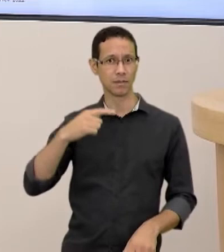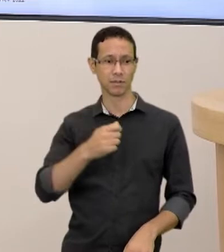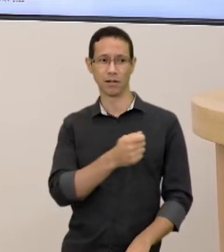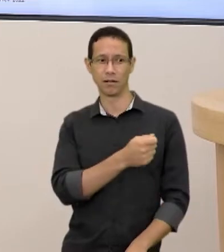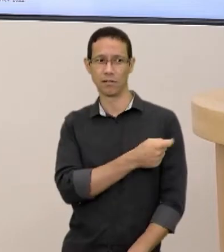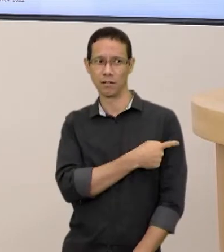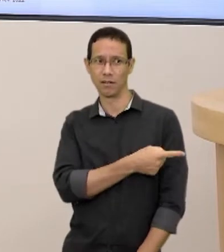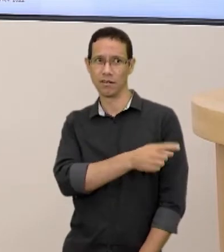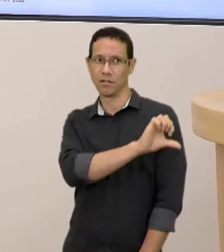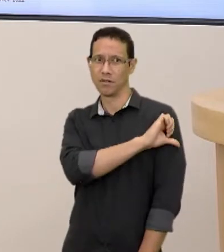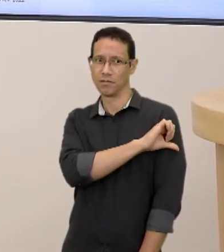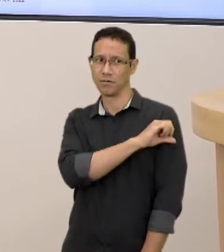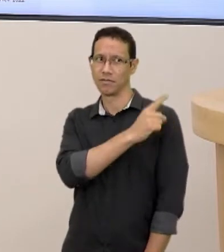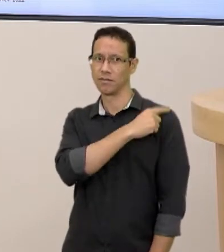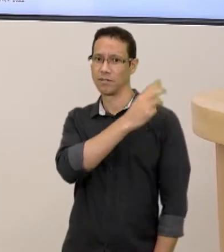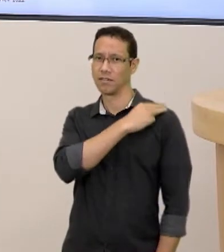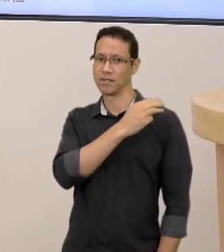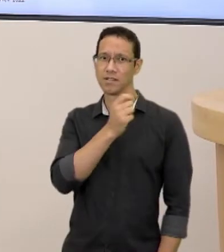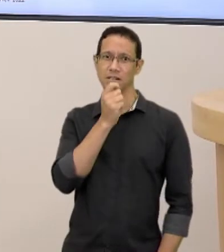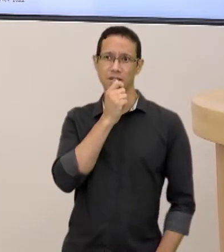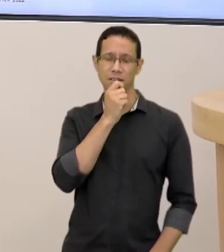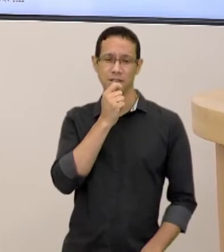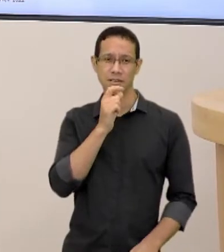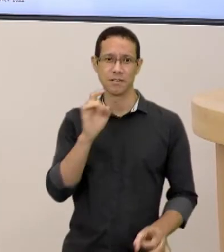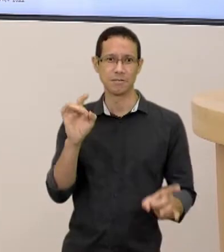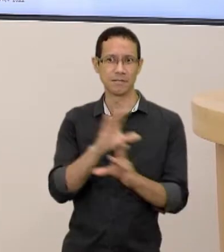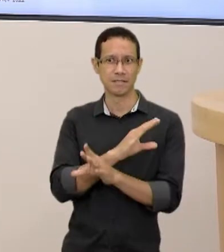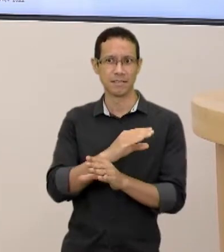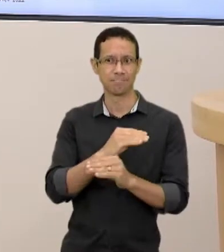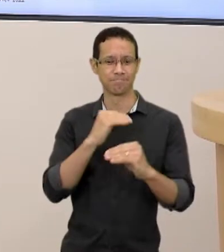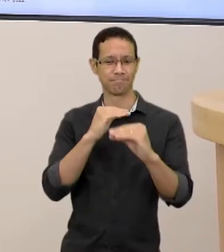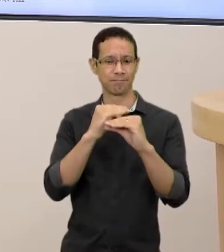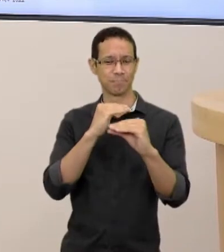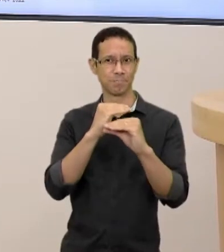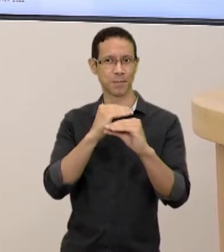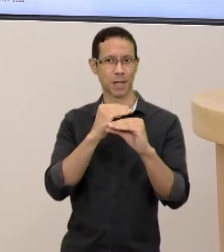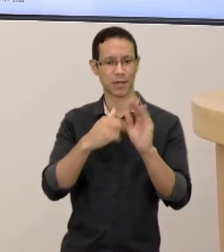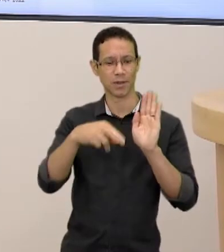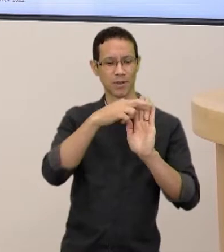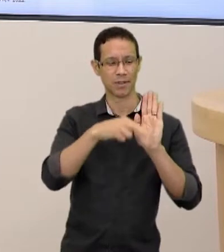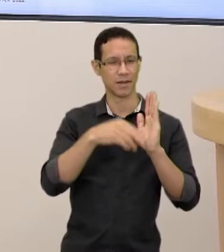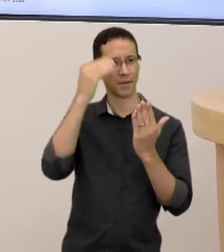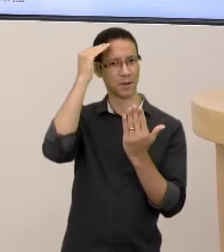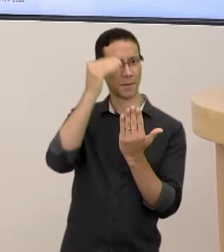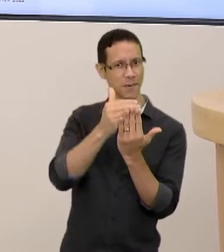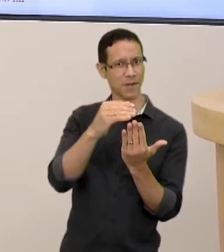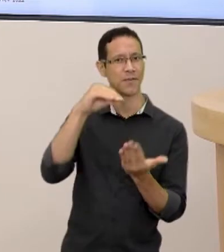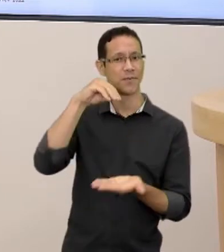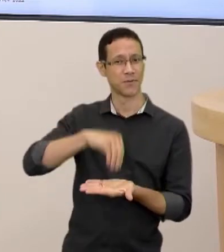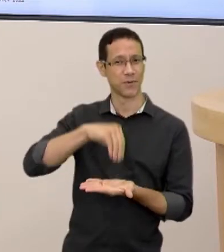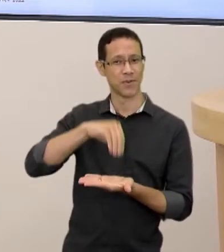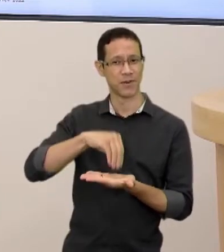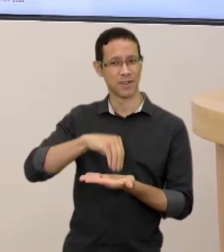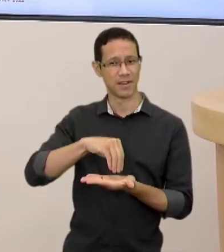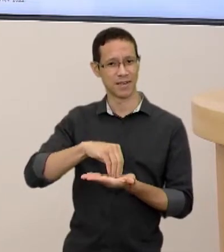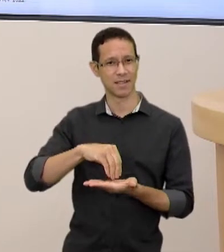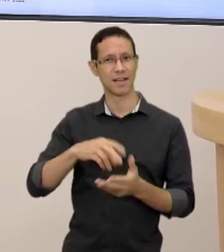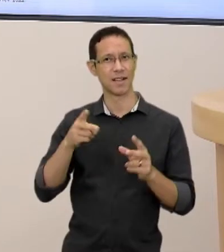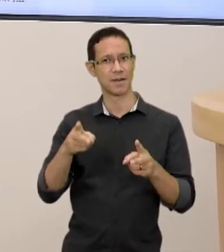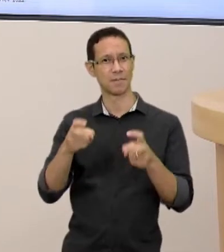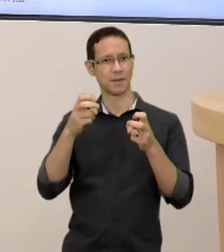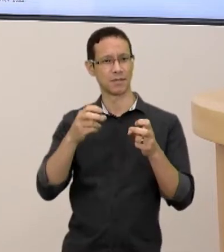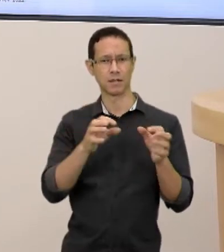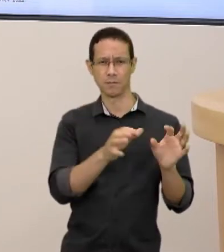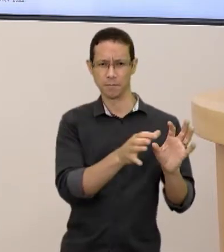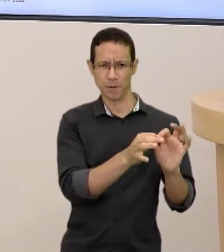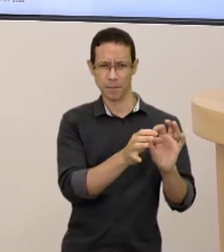Da escola, acesso à escola, ela não faz de acordo com a norma padrão. Mas a gente consegue observar que sim, tem aí uma linha de raciocínio,